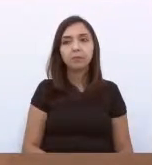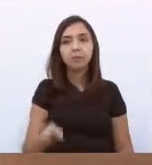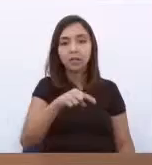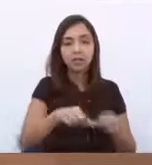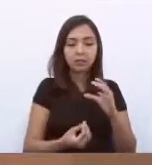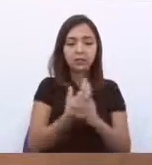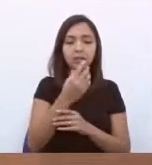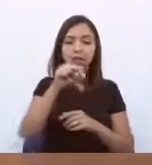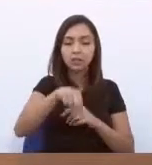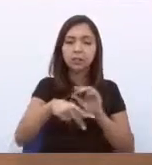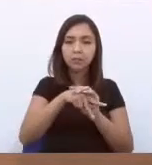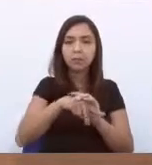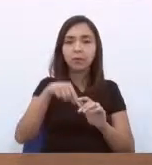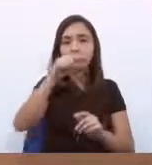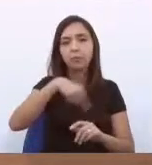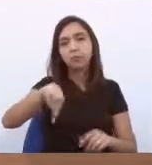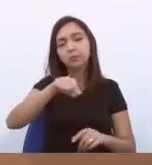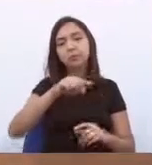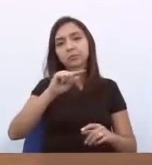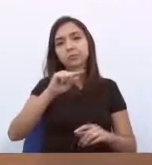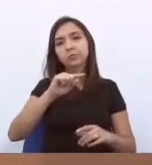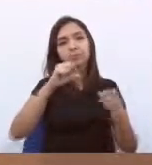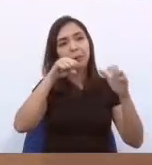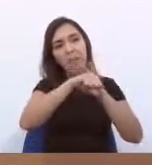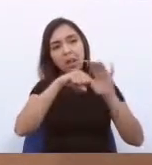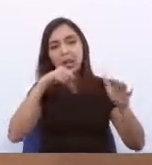implanta aqui em São Paulo